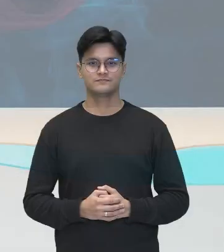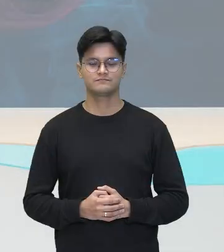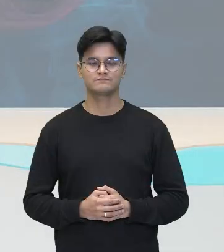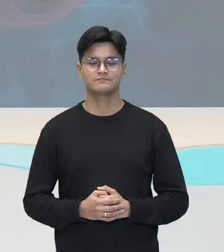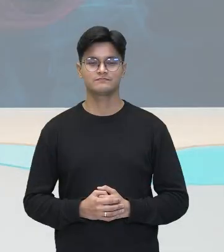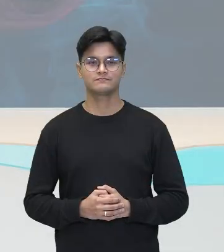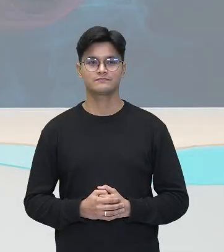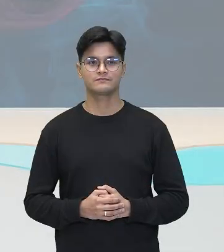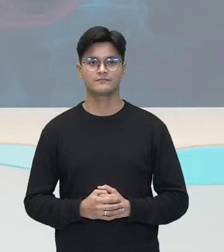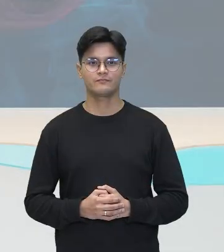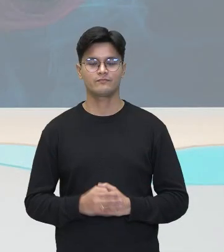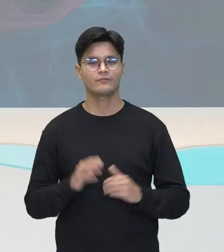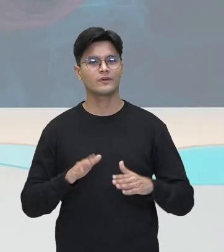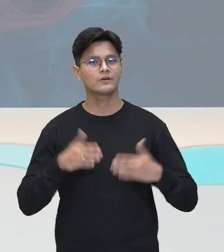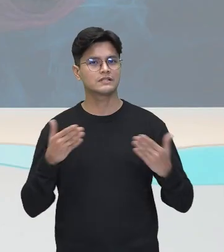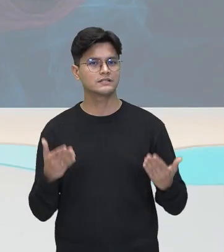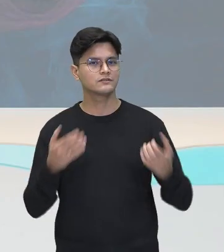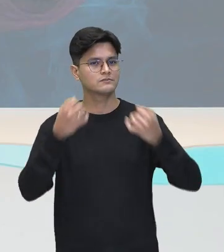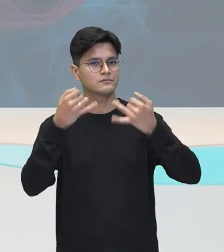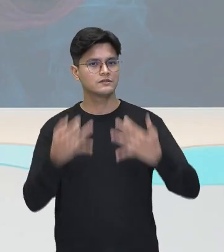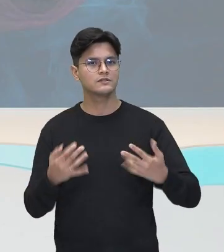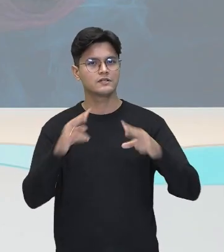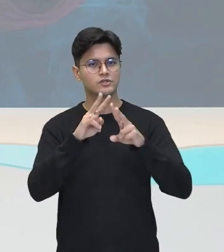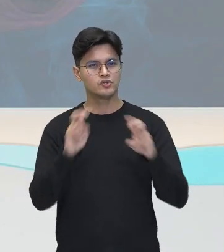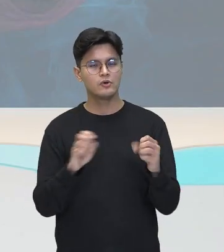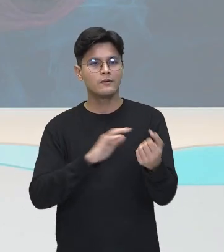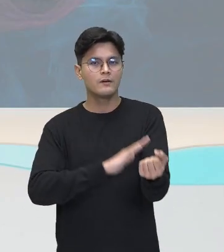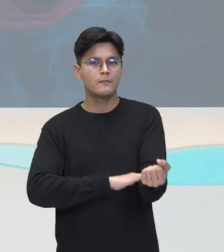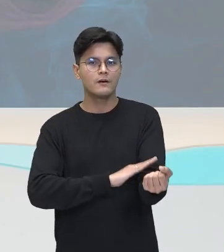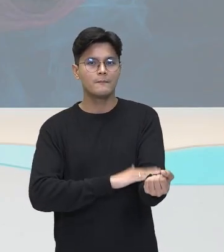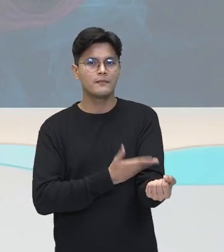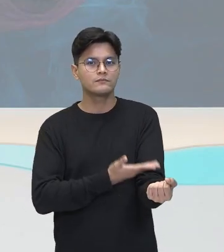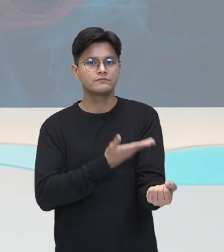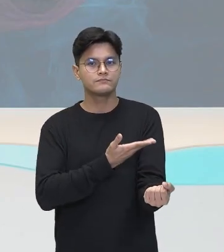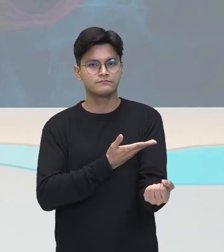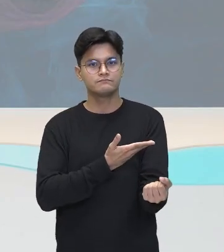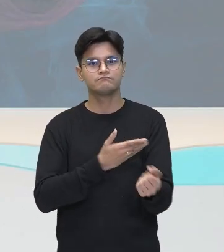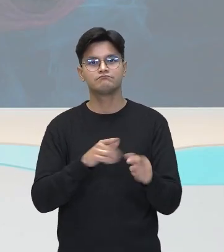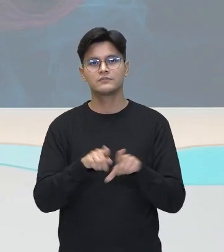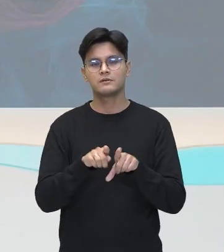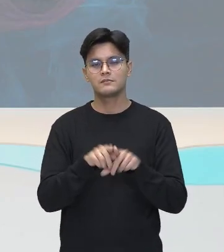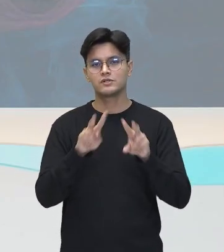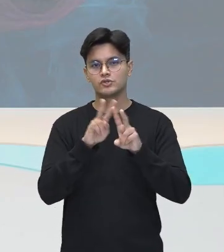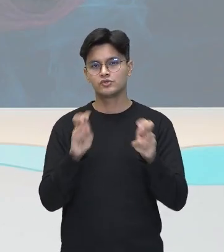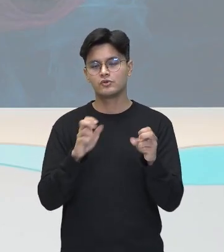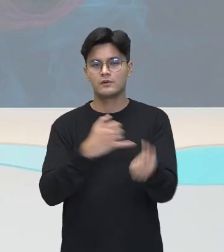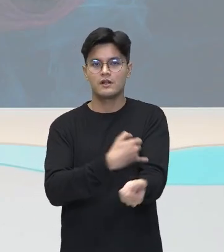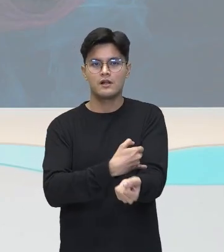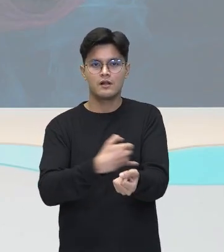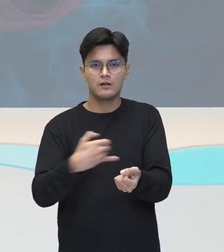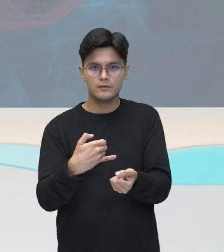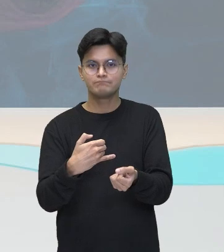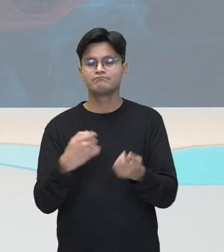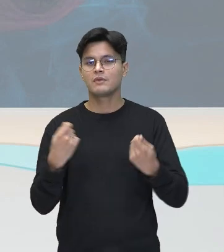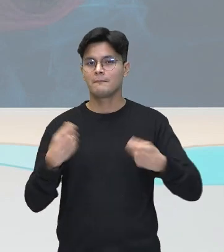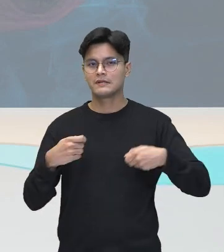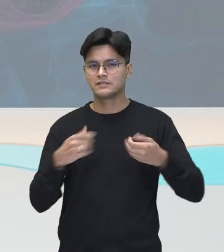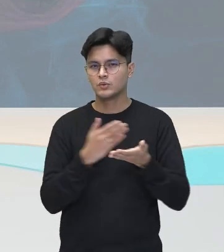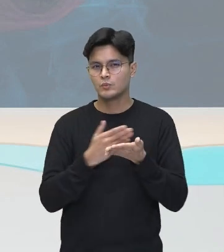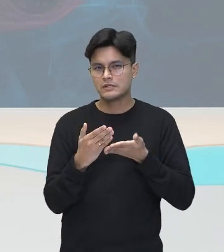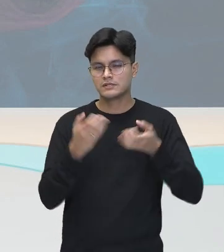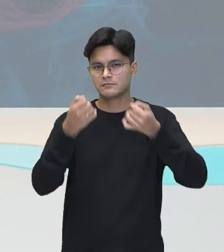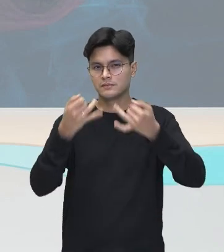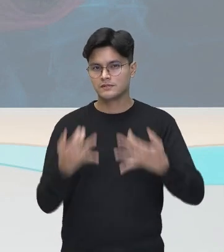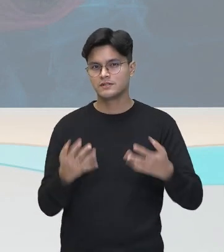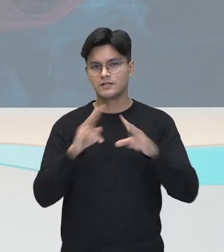Ok, então para a gente falar um pouquinho de hipertensão, né, e dislipidemia, nós temos que começar a falar aqui, ó, um pouquinho